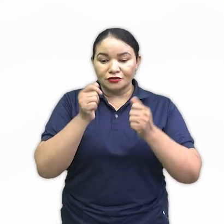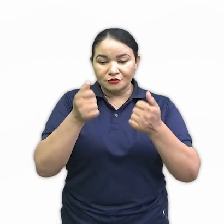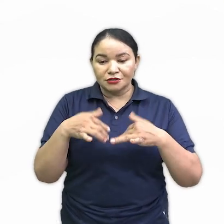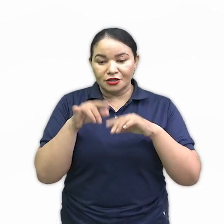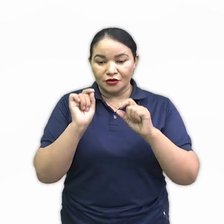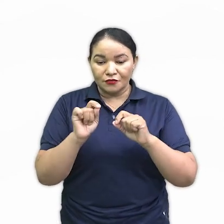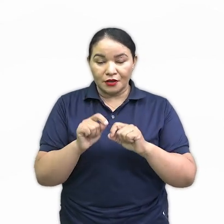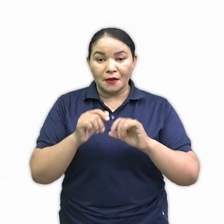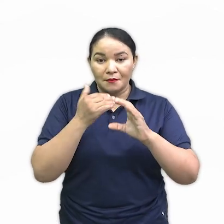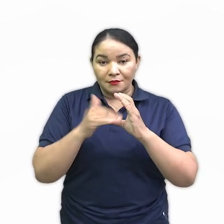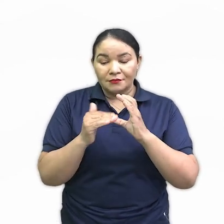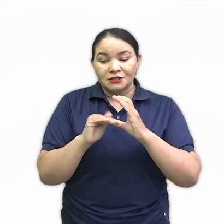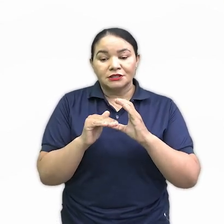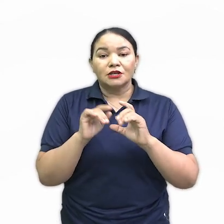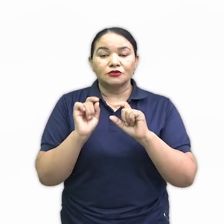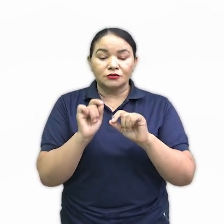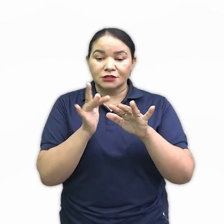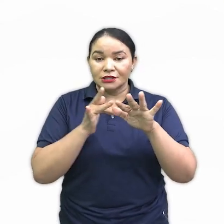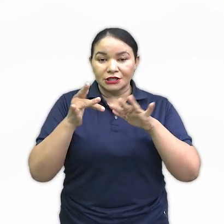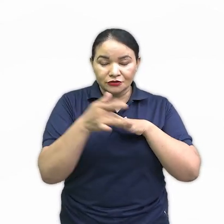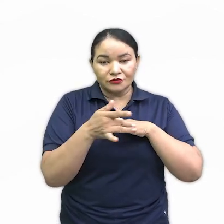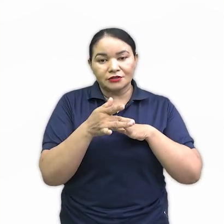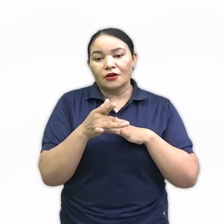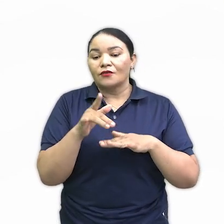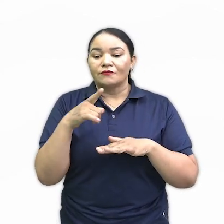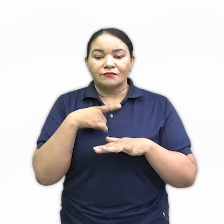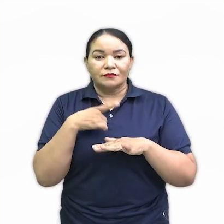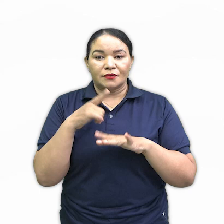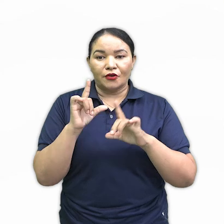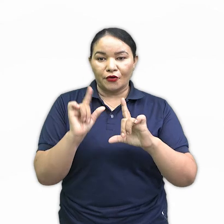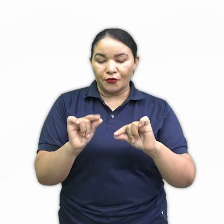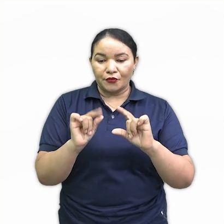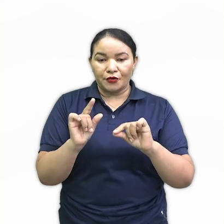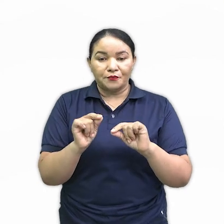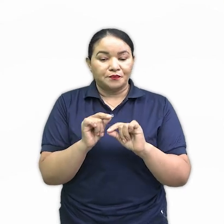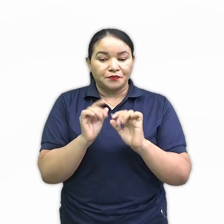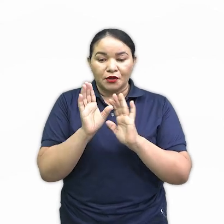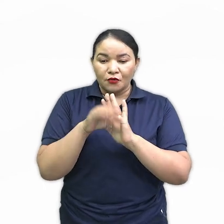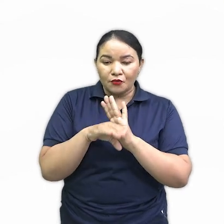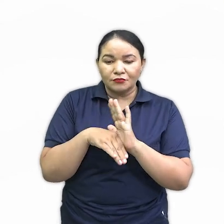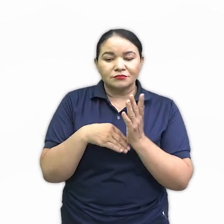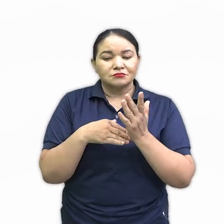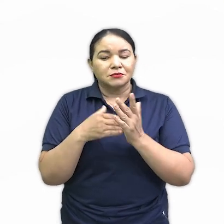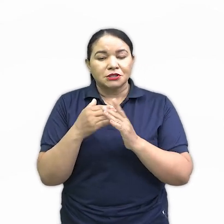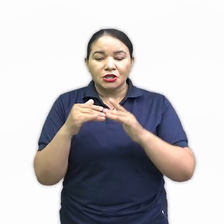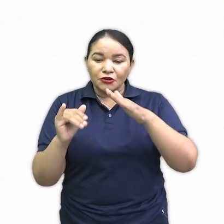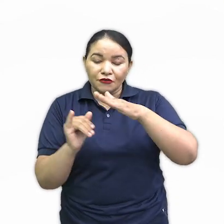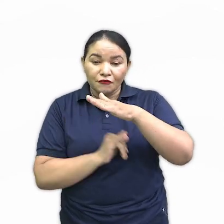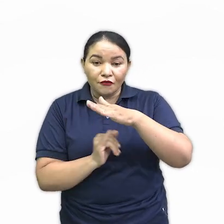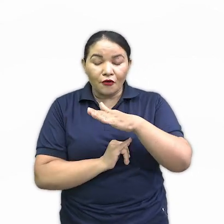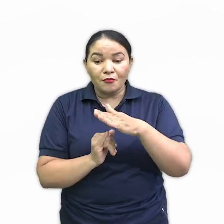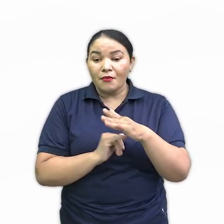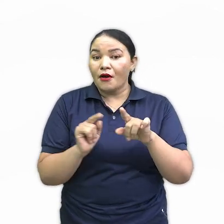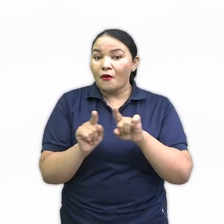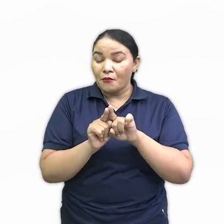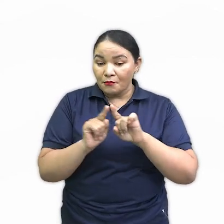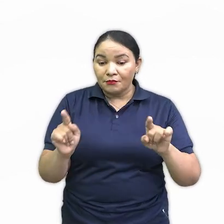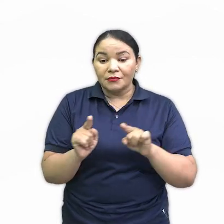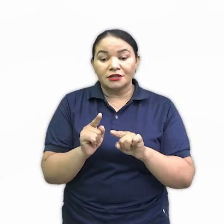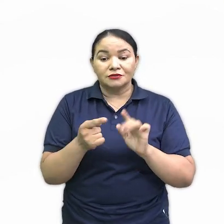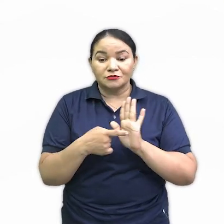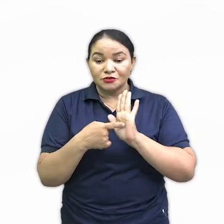rede social que, apesar de ser um teor mais informal, vocês veem aqui o uso